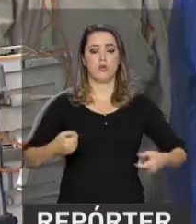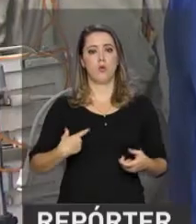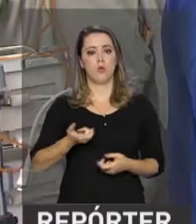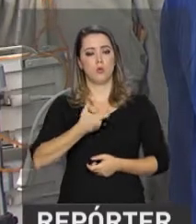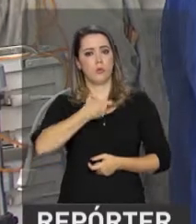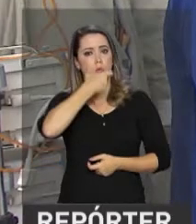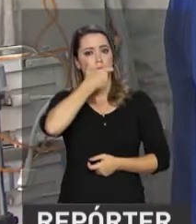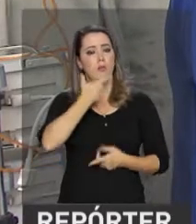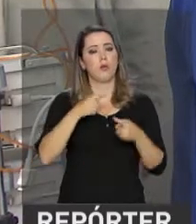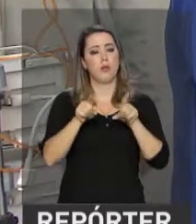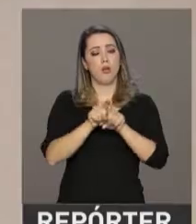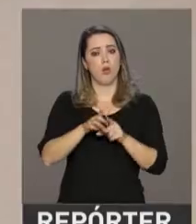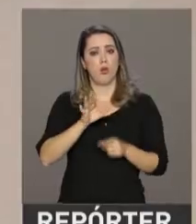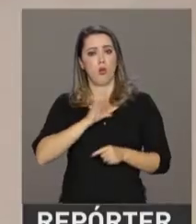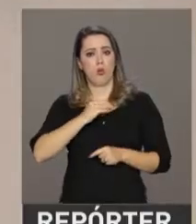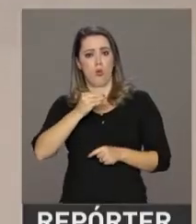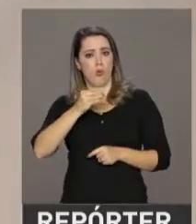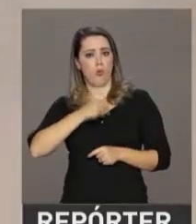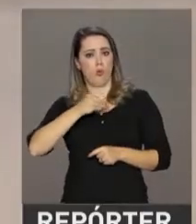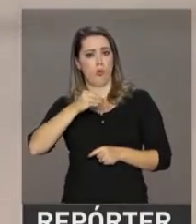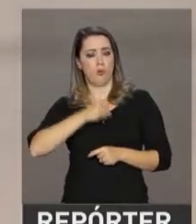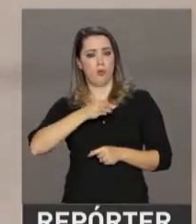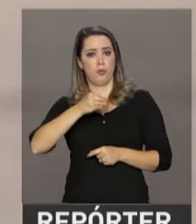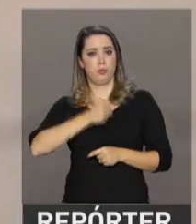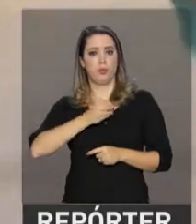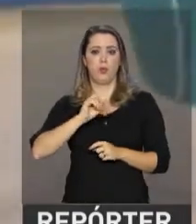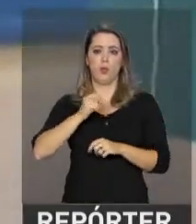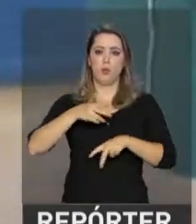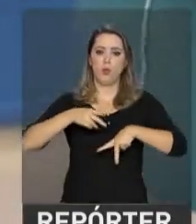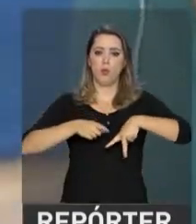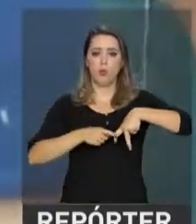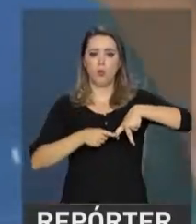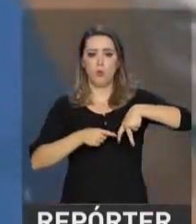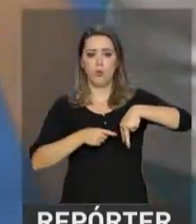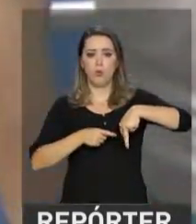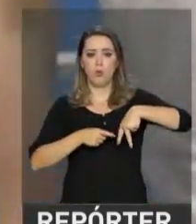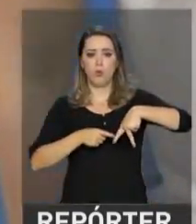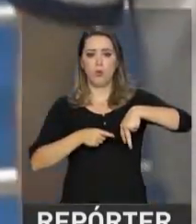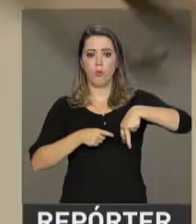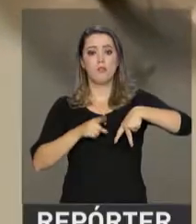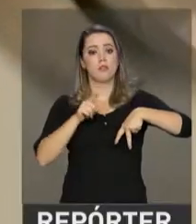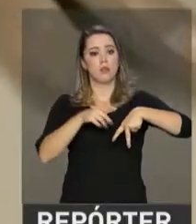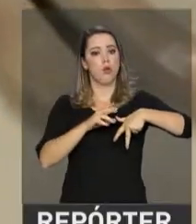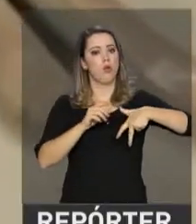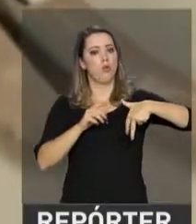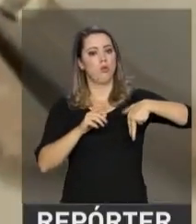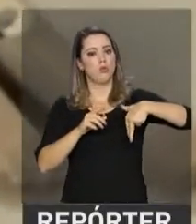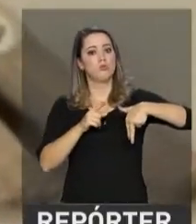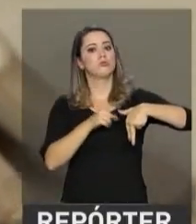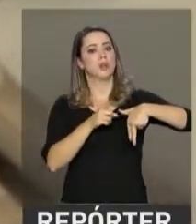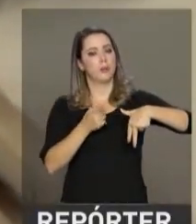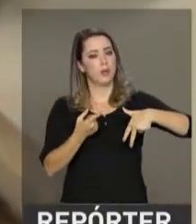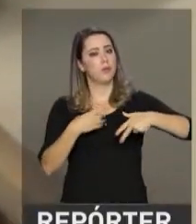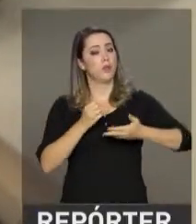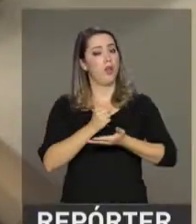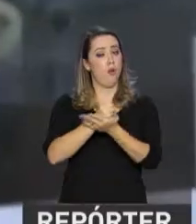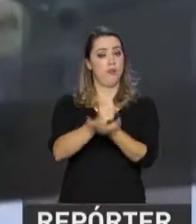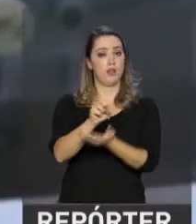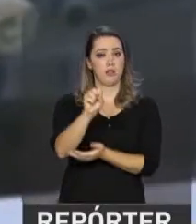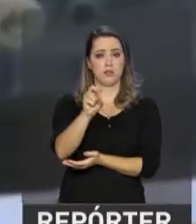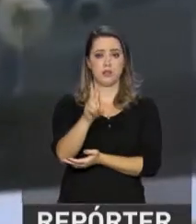marcapassos e próteses de membros inferiores e superiores são oferecidos pelo sistema único de saúde